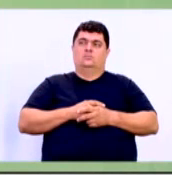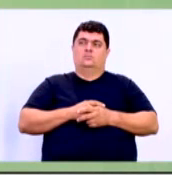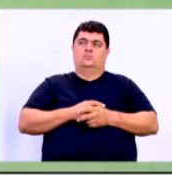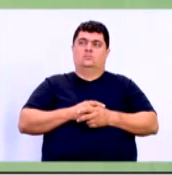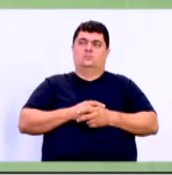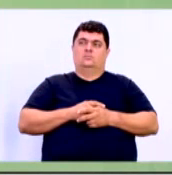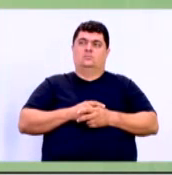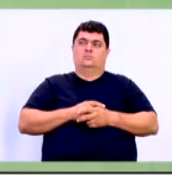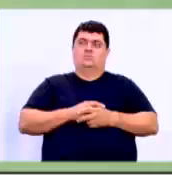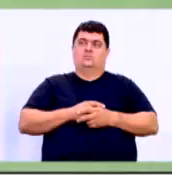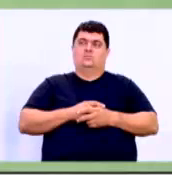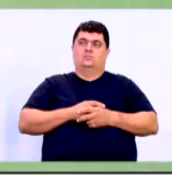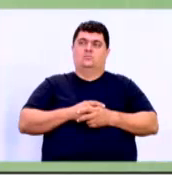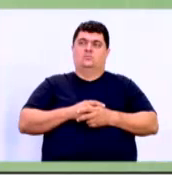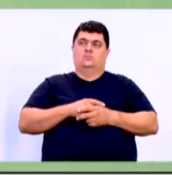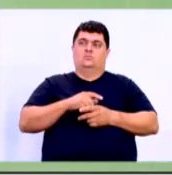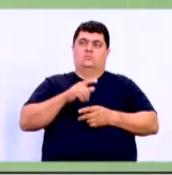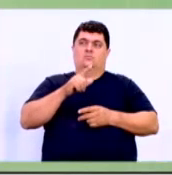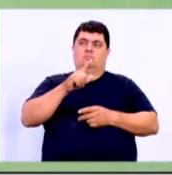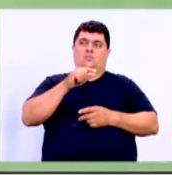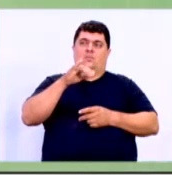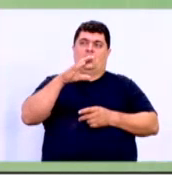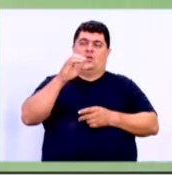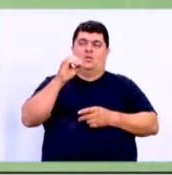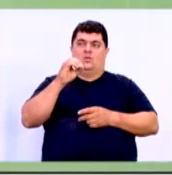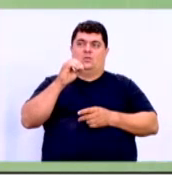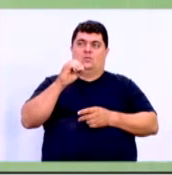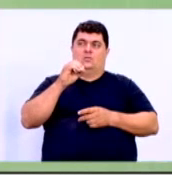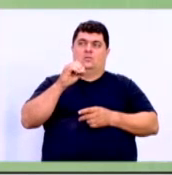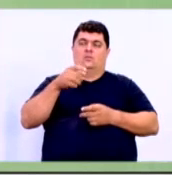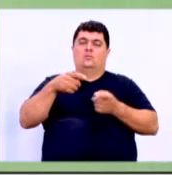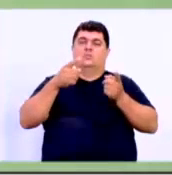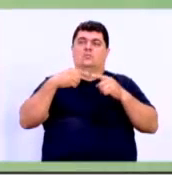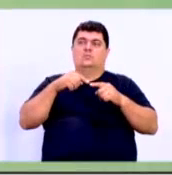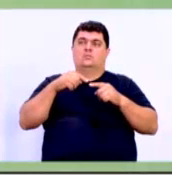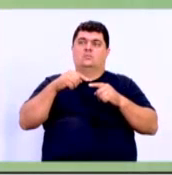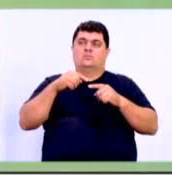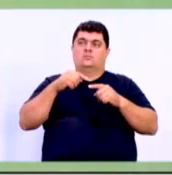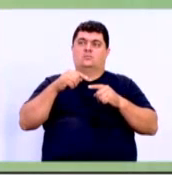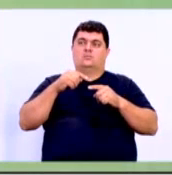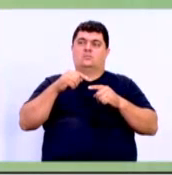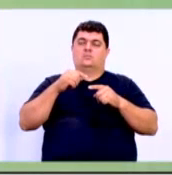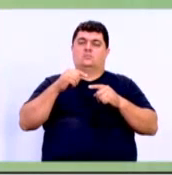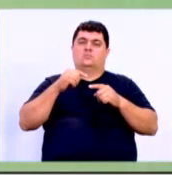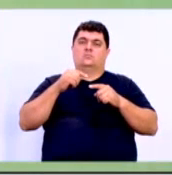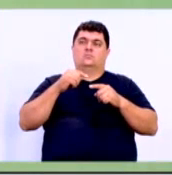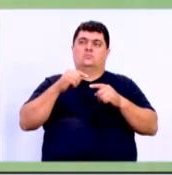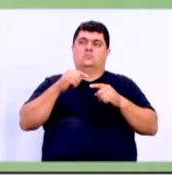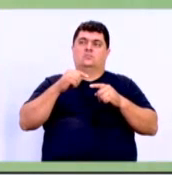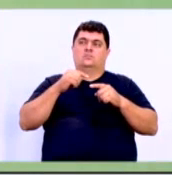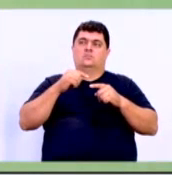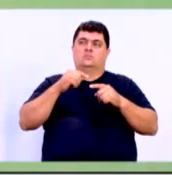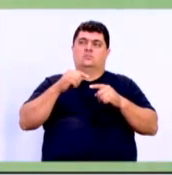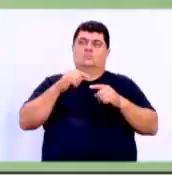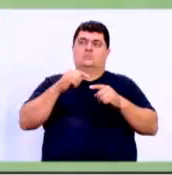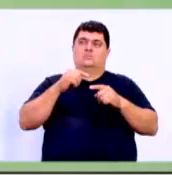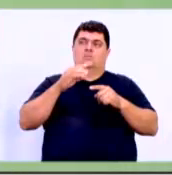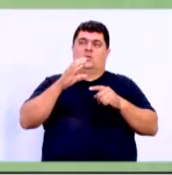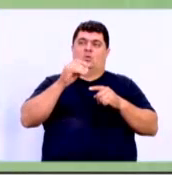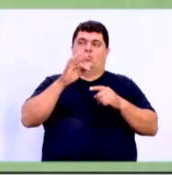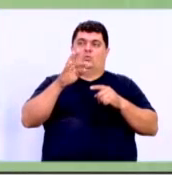Desculpe, aqui é lucro bruto, a margem de contribuição no outro. E aqui embaixo? O que vai vir aqui embaixo? Se aqui vier os